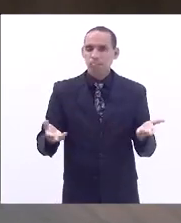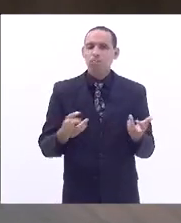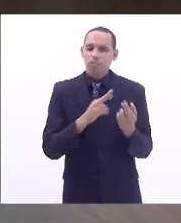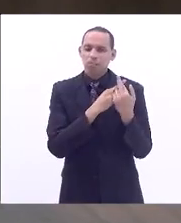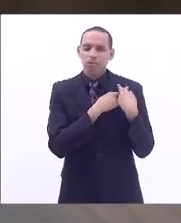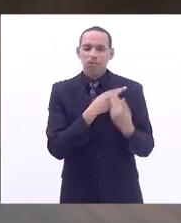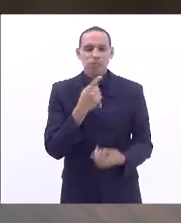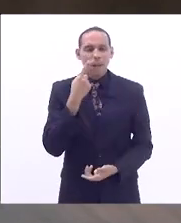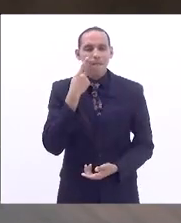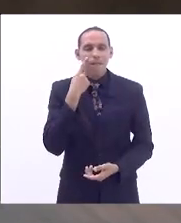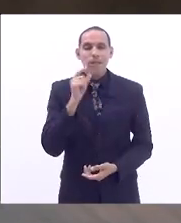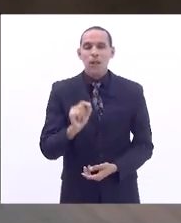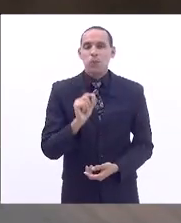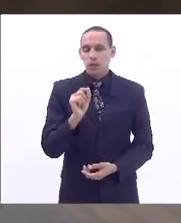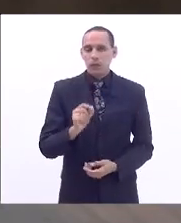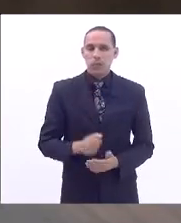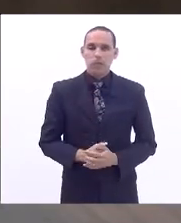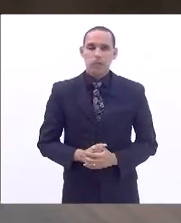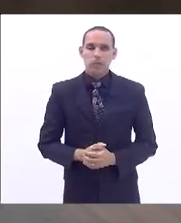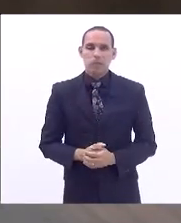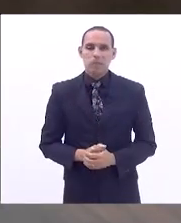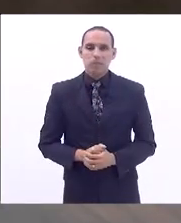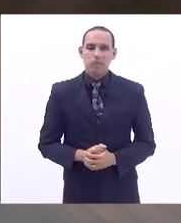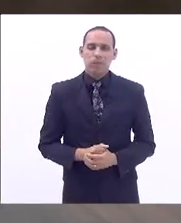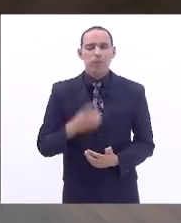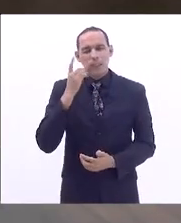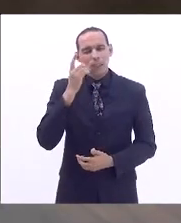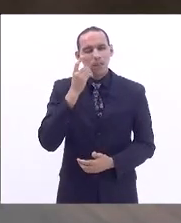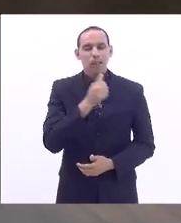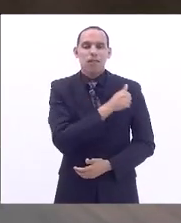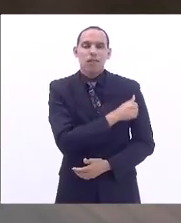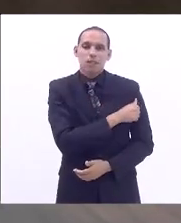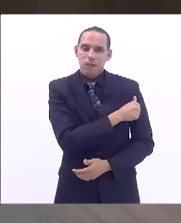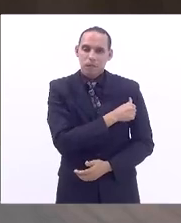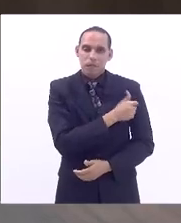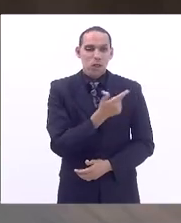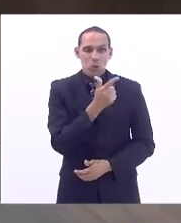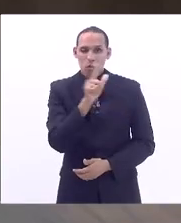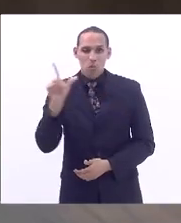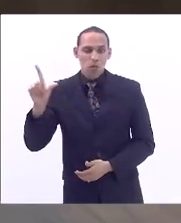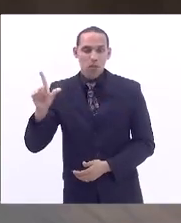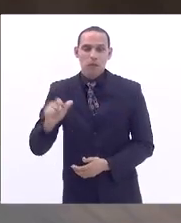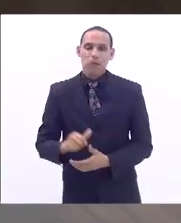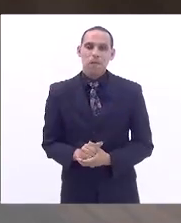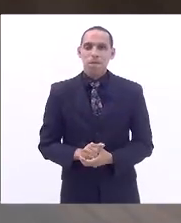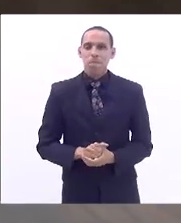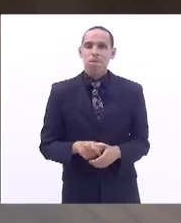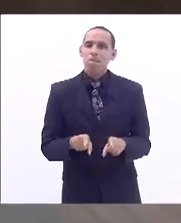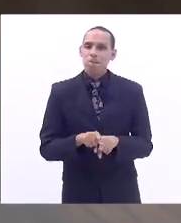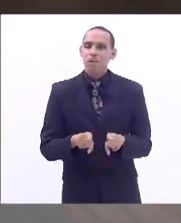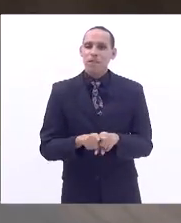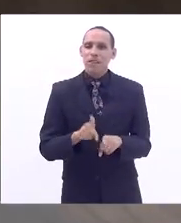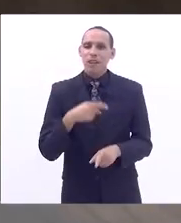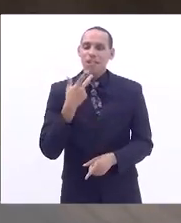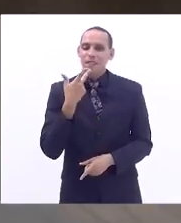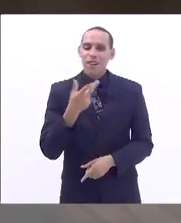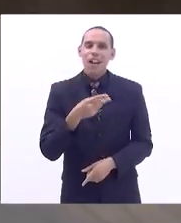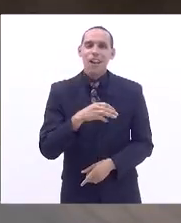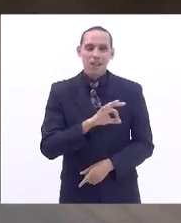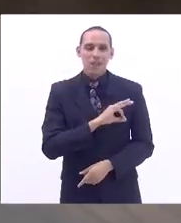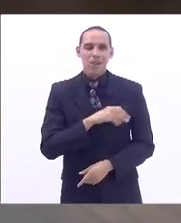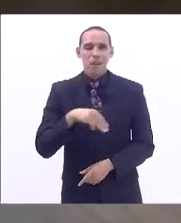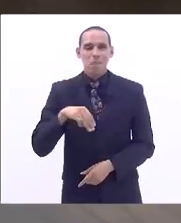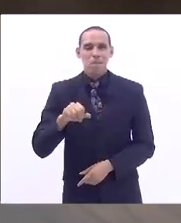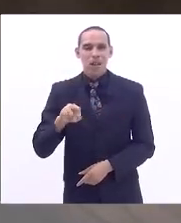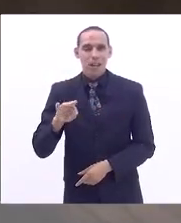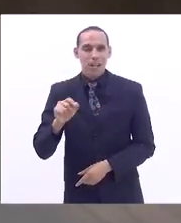na responsabilidade está na Rejane e tantos outros a gente não menciona a deputada Marta por